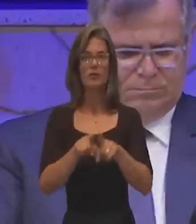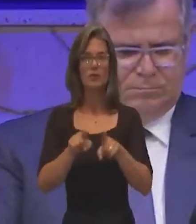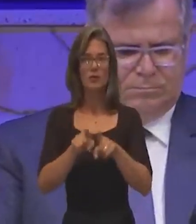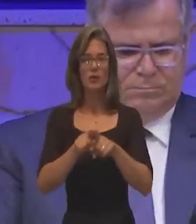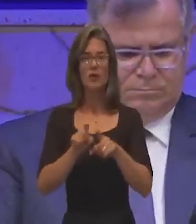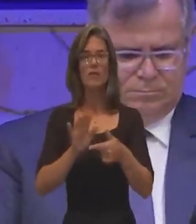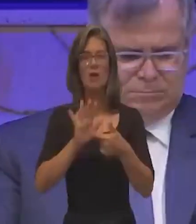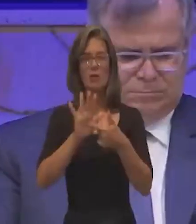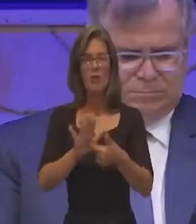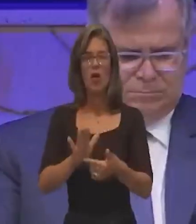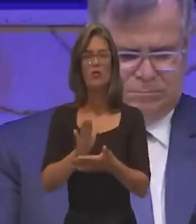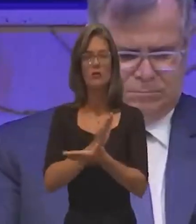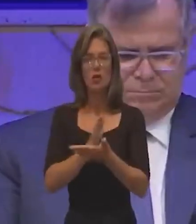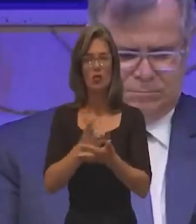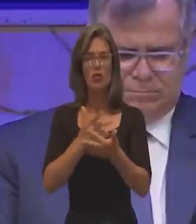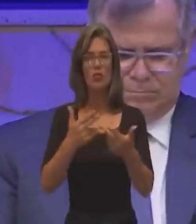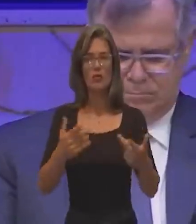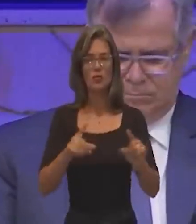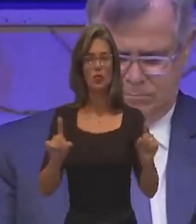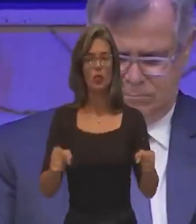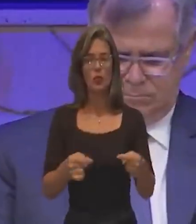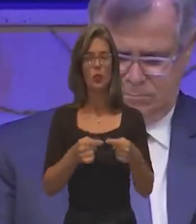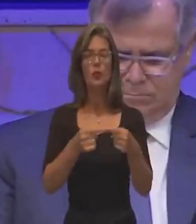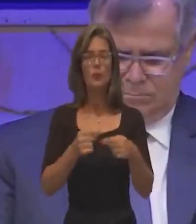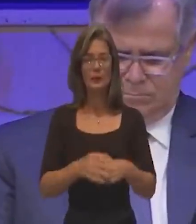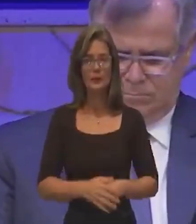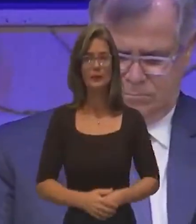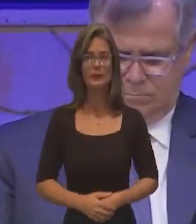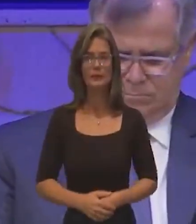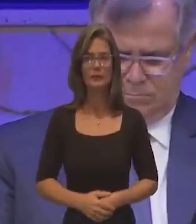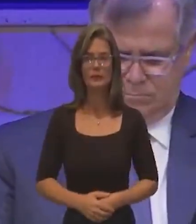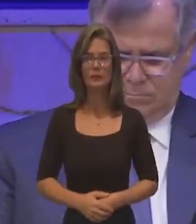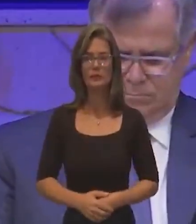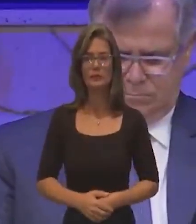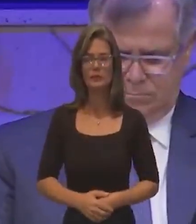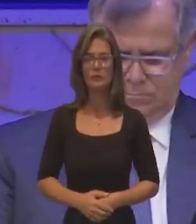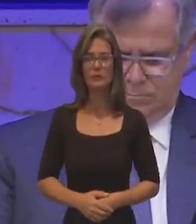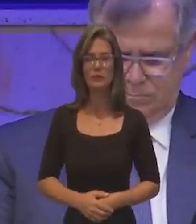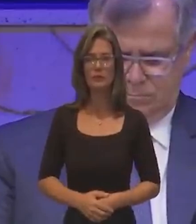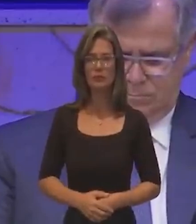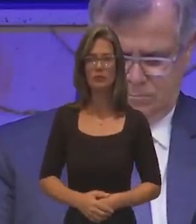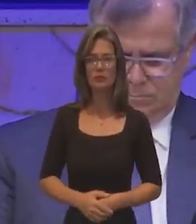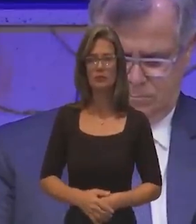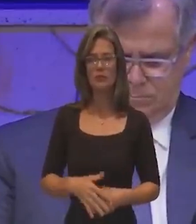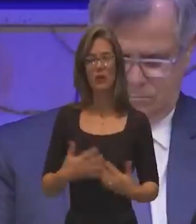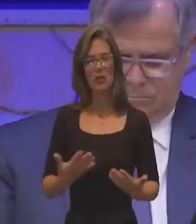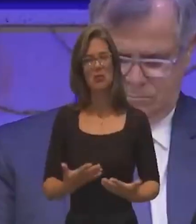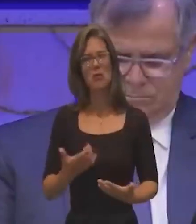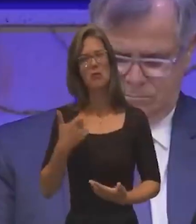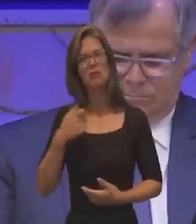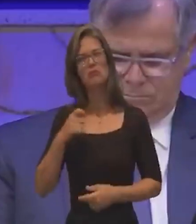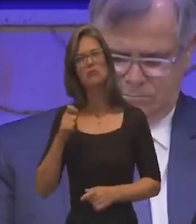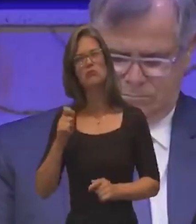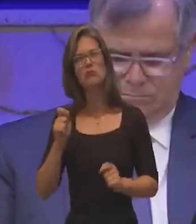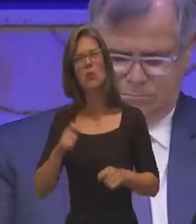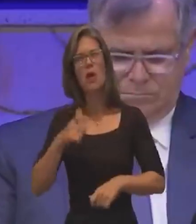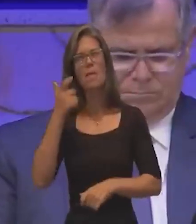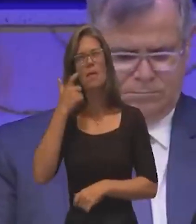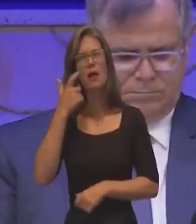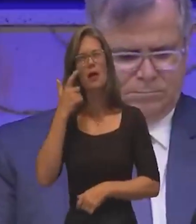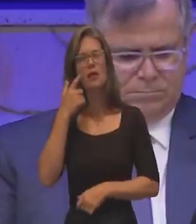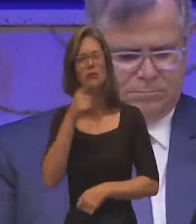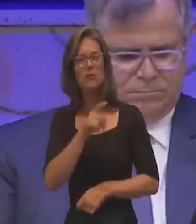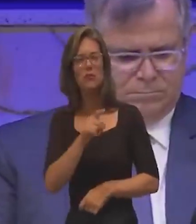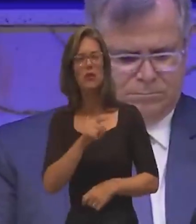E certamente alguns de nós poderíamos pensar, mas eles fazem isso, eles falam isso, eles atuam dessa